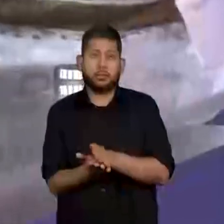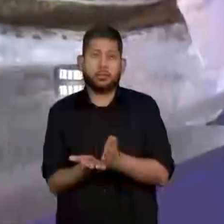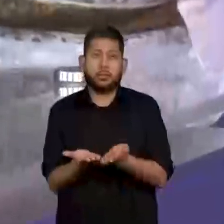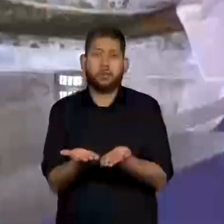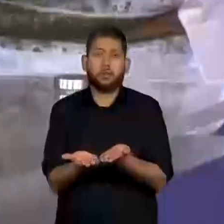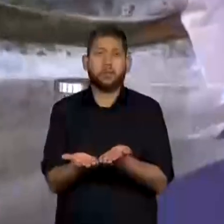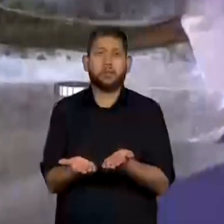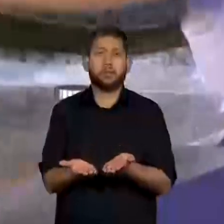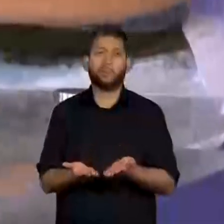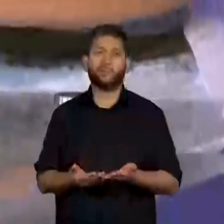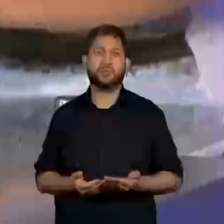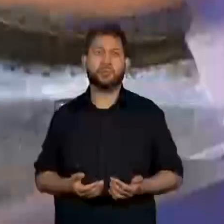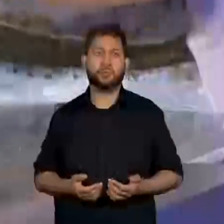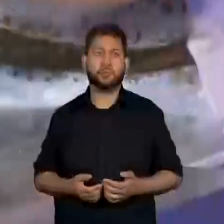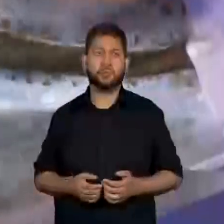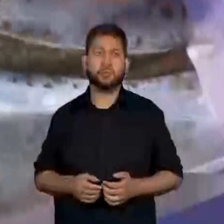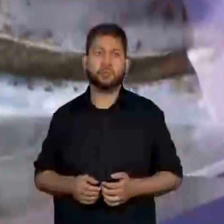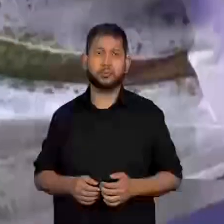aqui